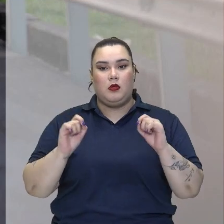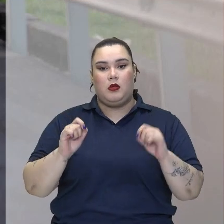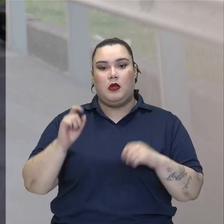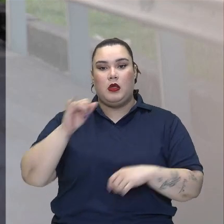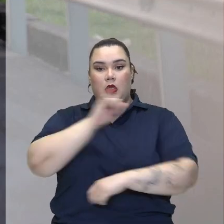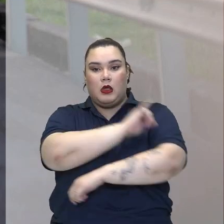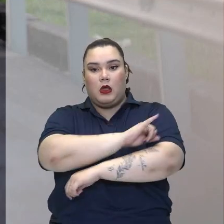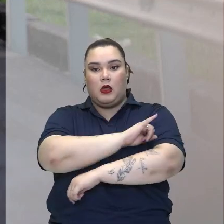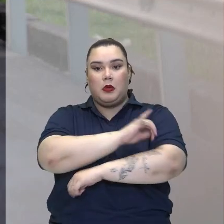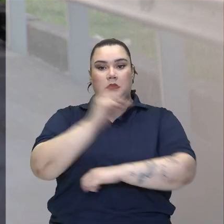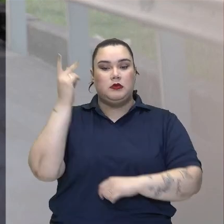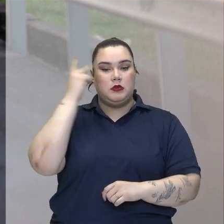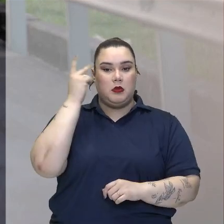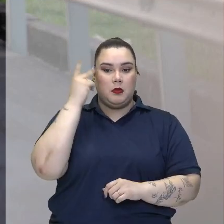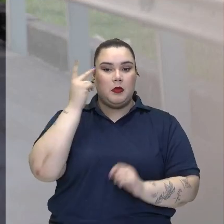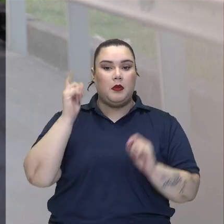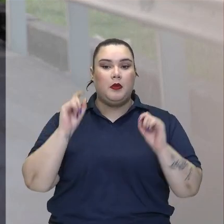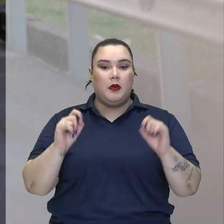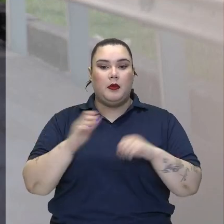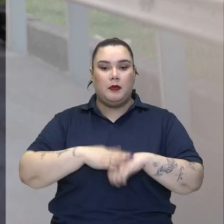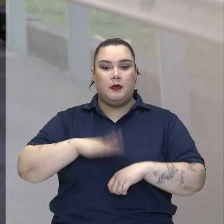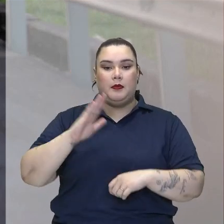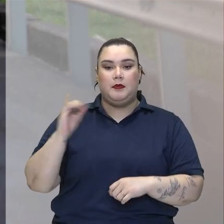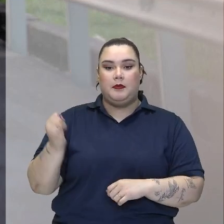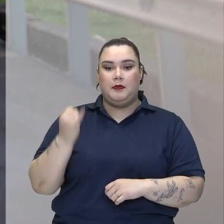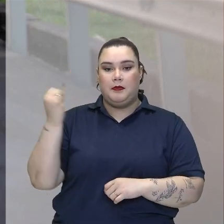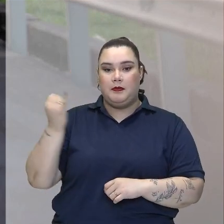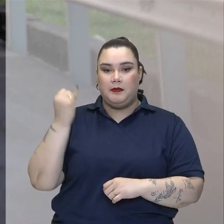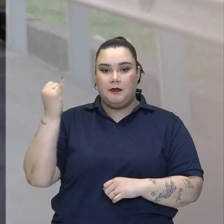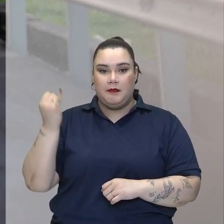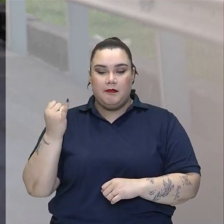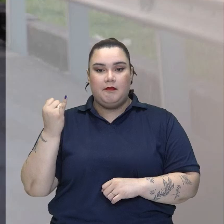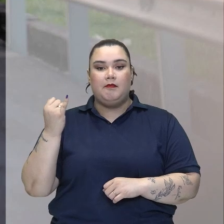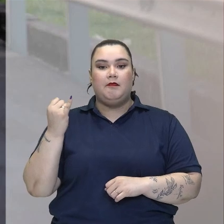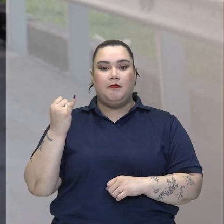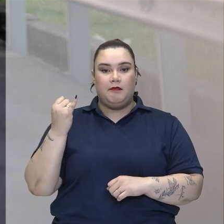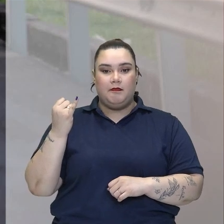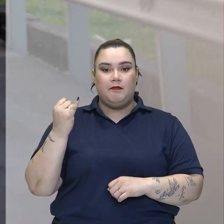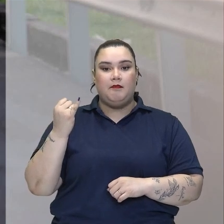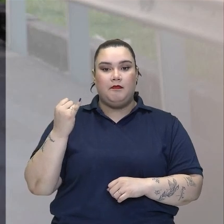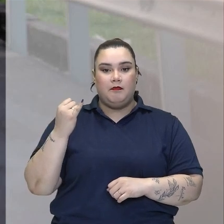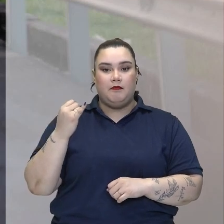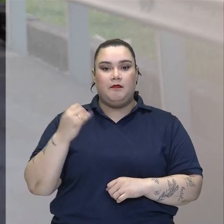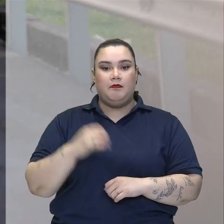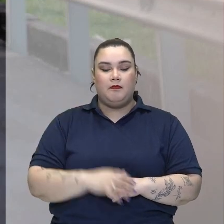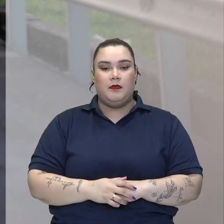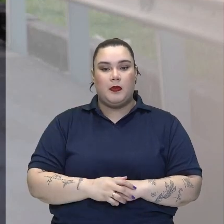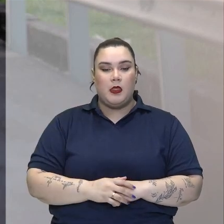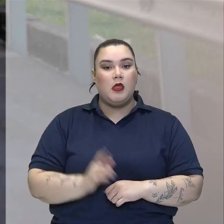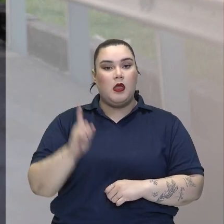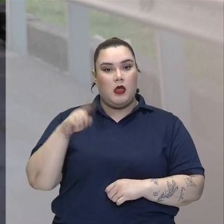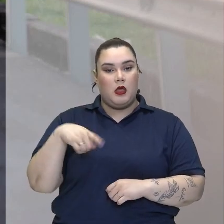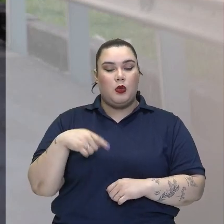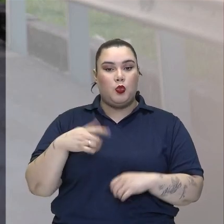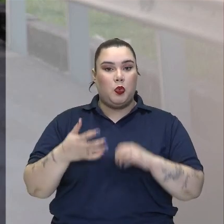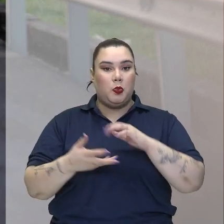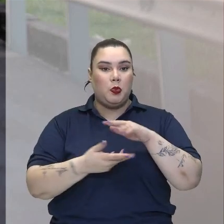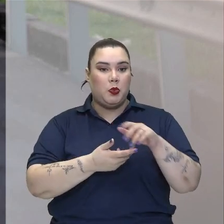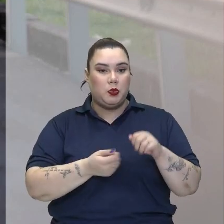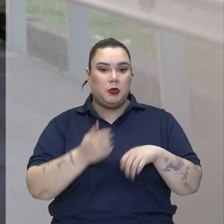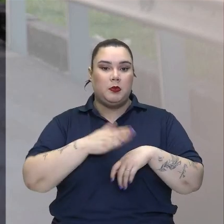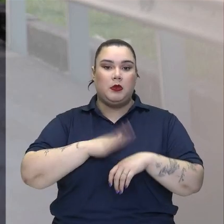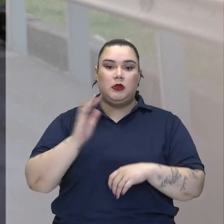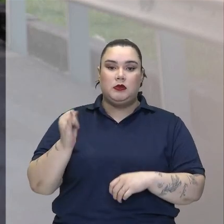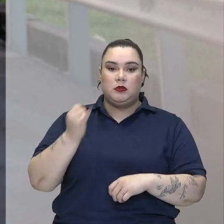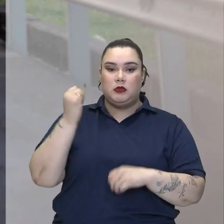importantes megalópolis, né? É uma das mais importantes megalópolis do mundo, a megalópole Rio-São Paulo. Então, aí nós temos